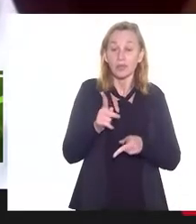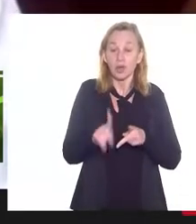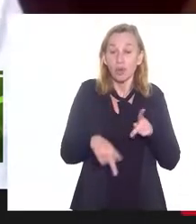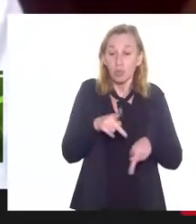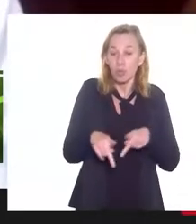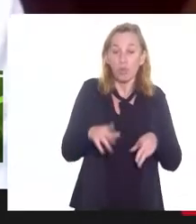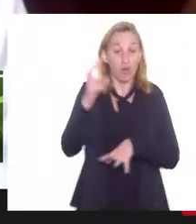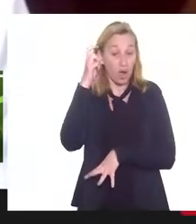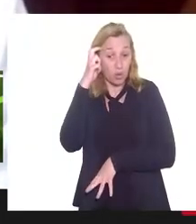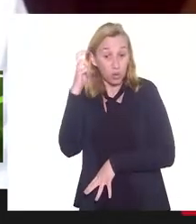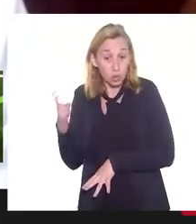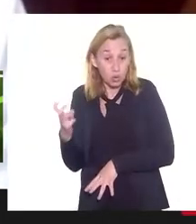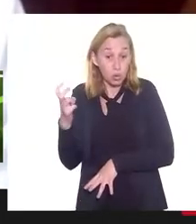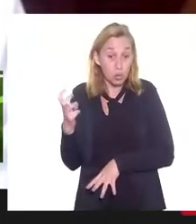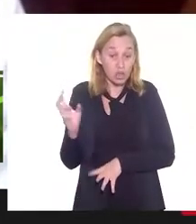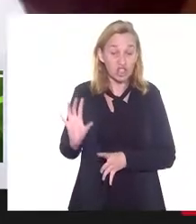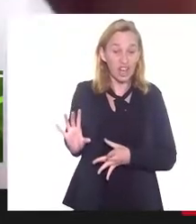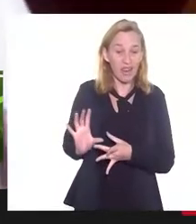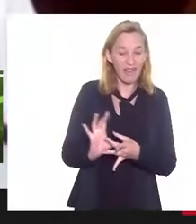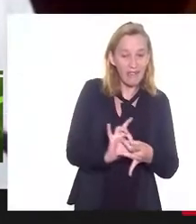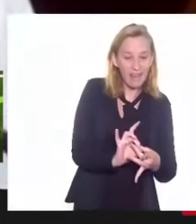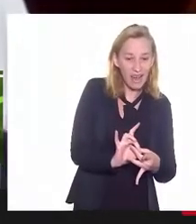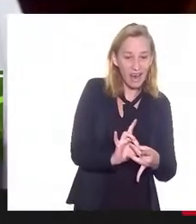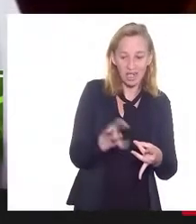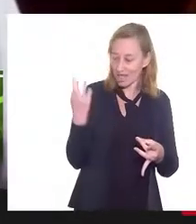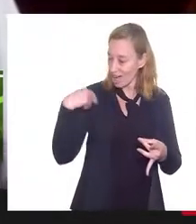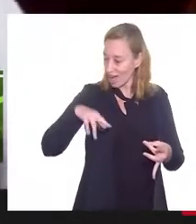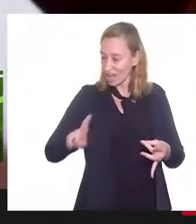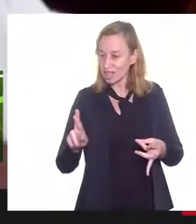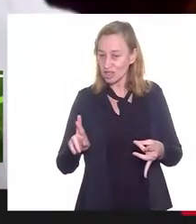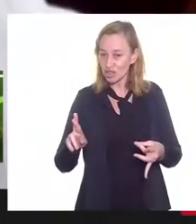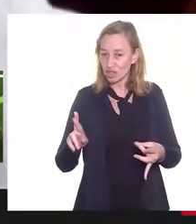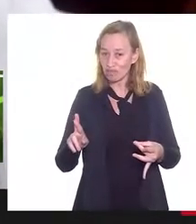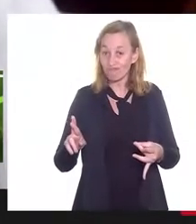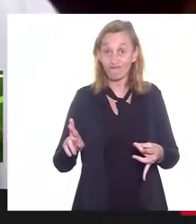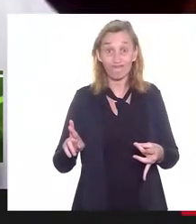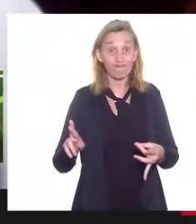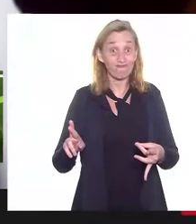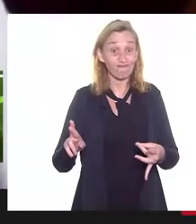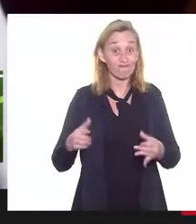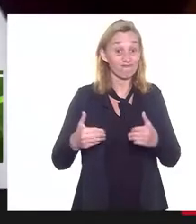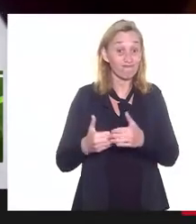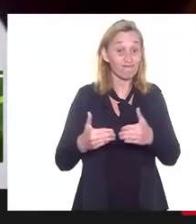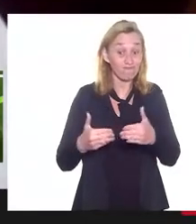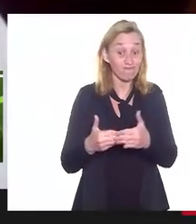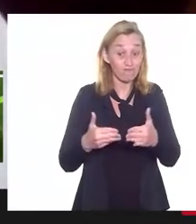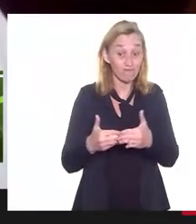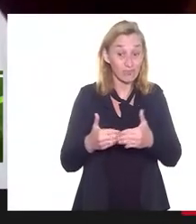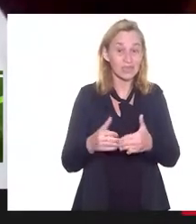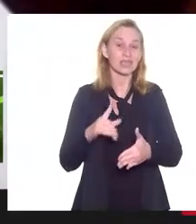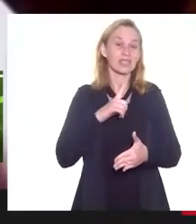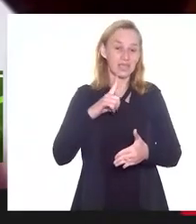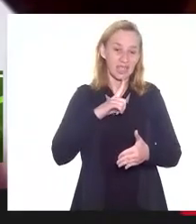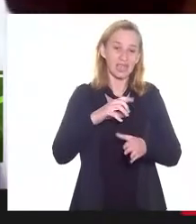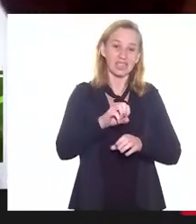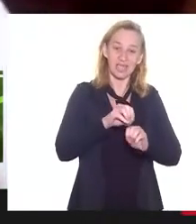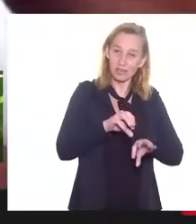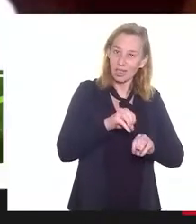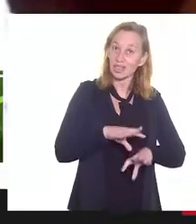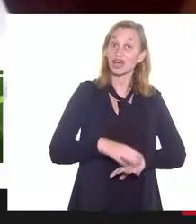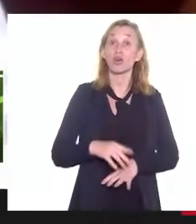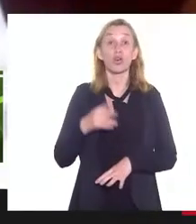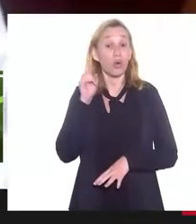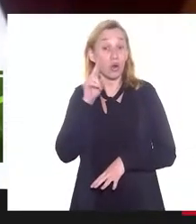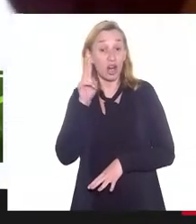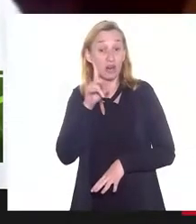a cultura está ligada à religiosidade, não, há barreiras na educação. Me recordo um dia